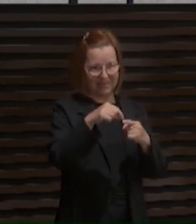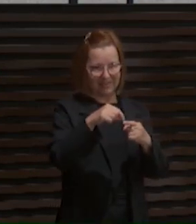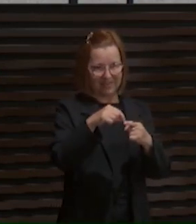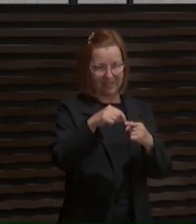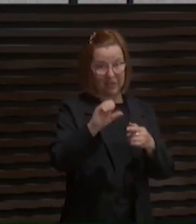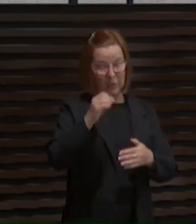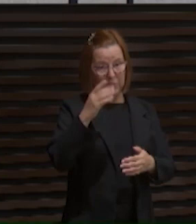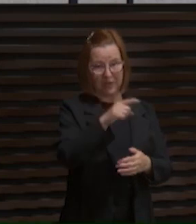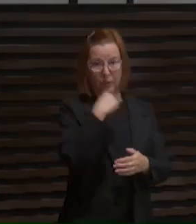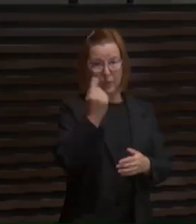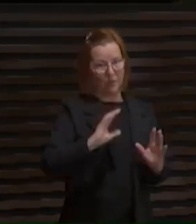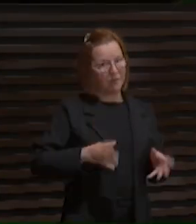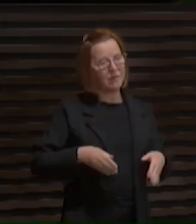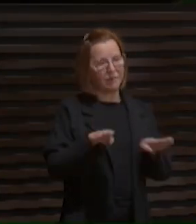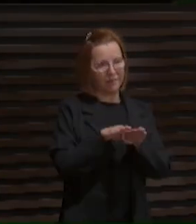corpo também.